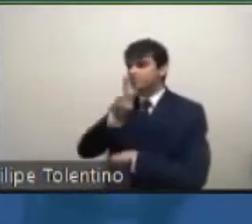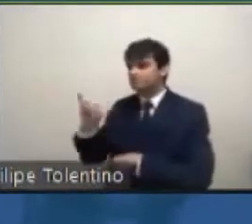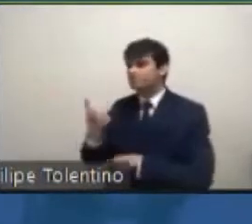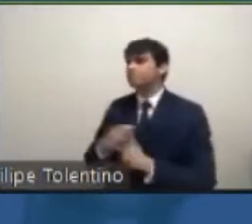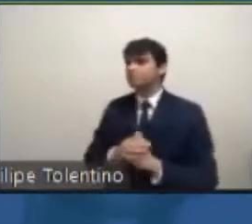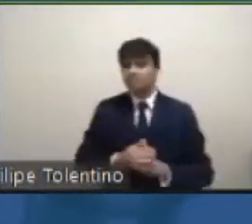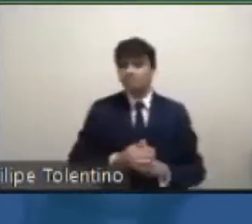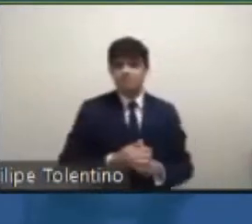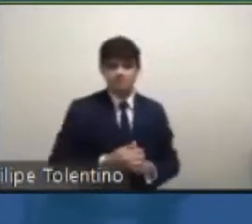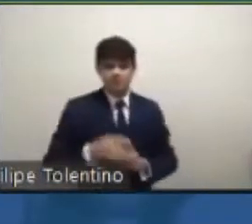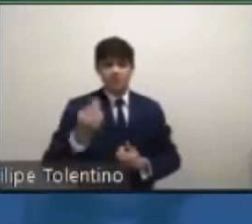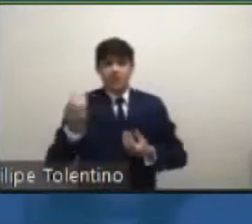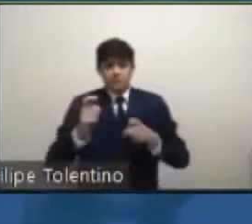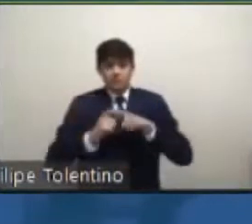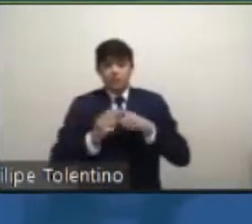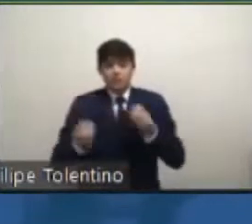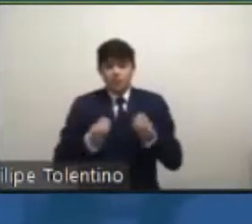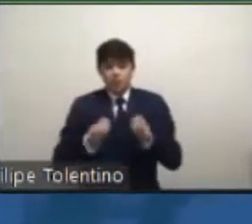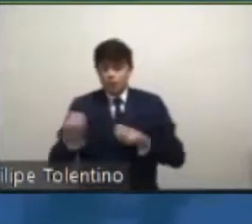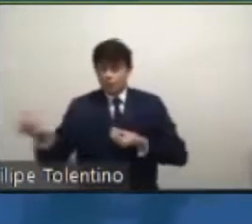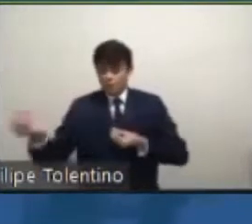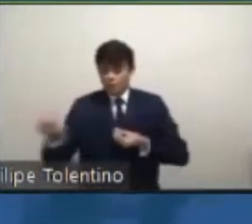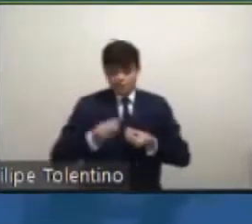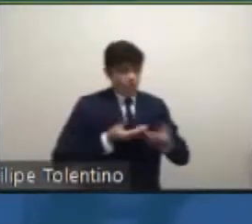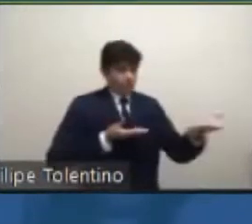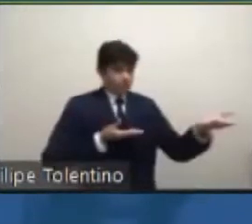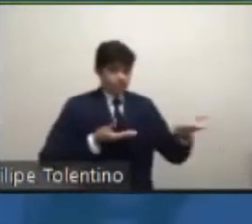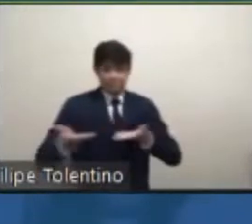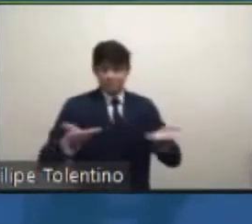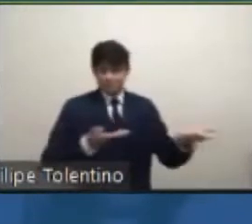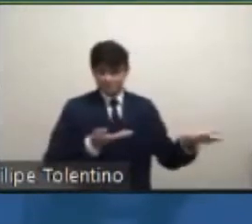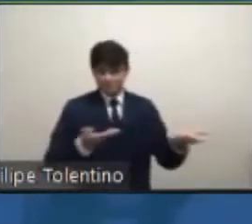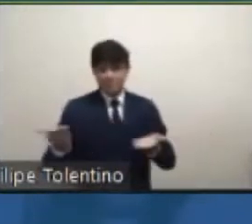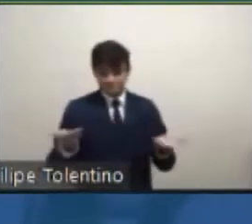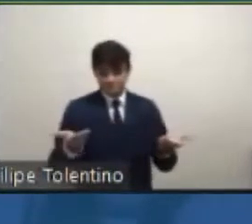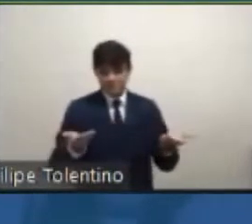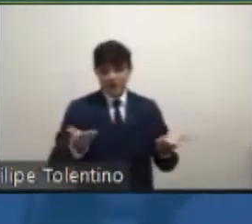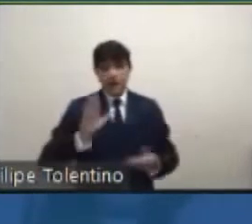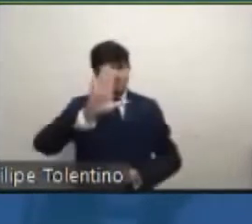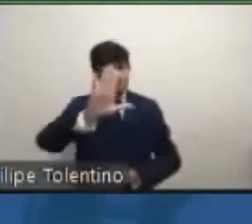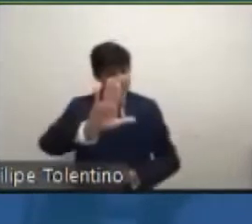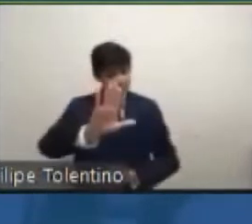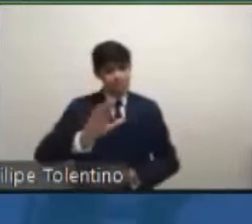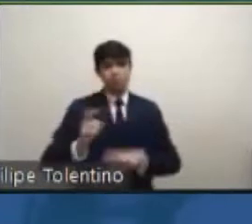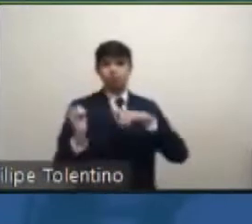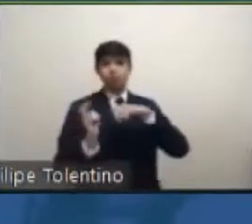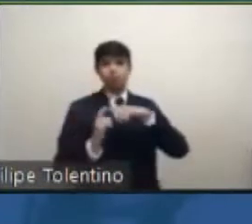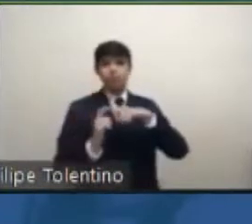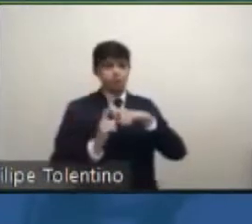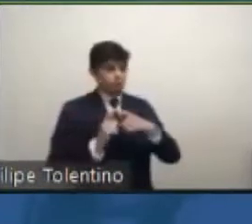de que a atividade dele é de meio. Isso protege o médico. Agora, quando o médico impõe um tratamento contra a vontade do